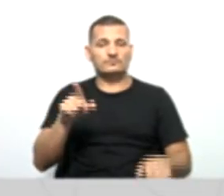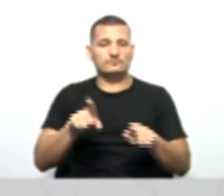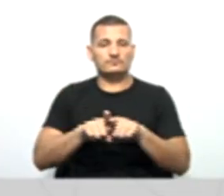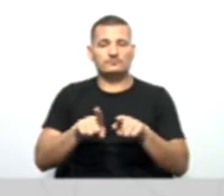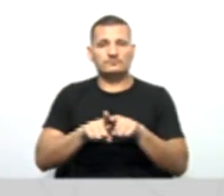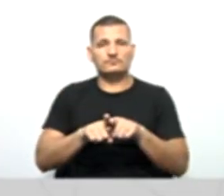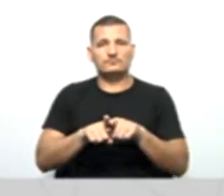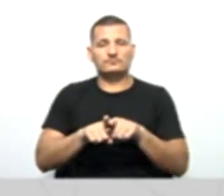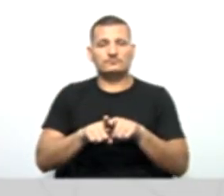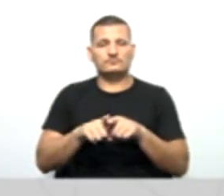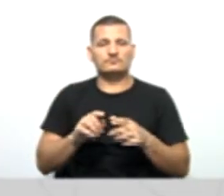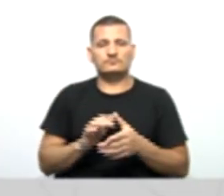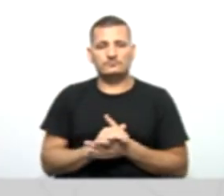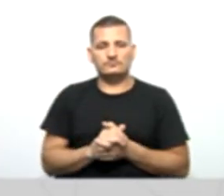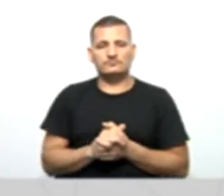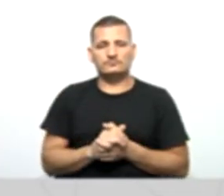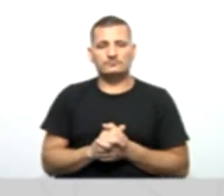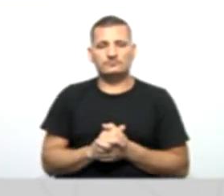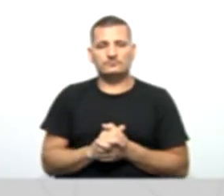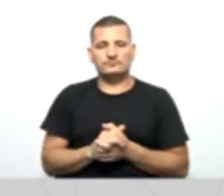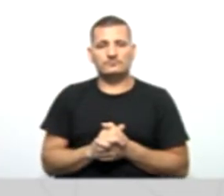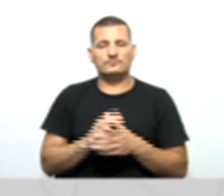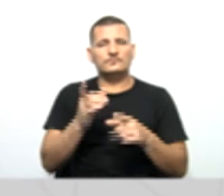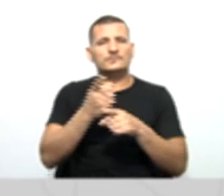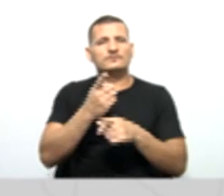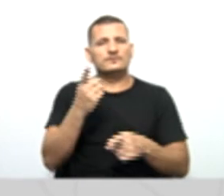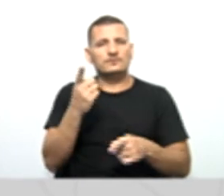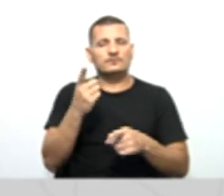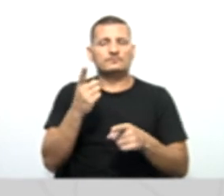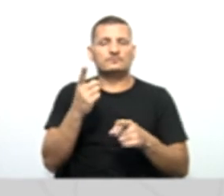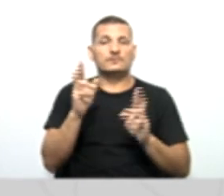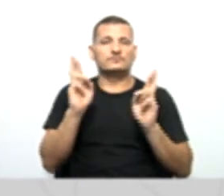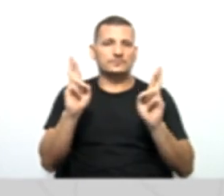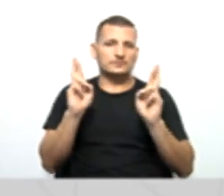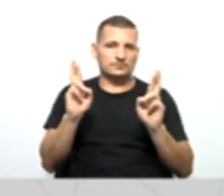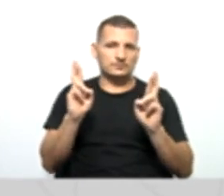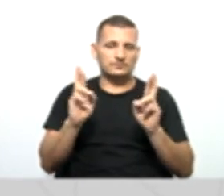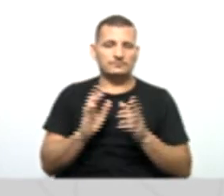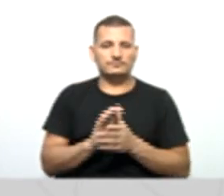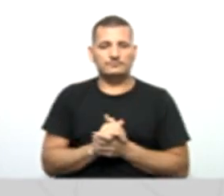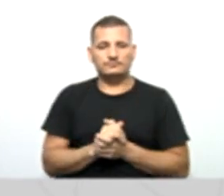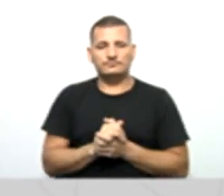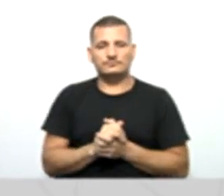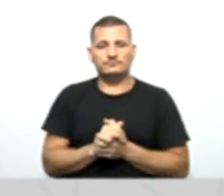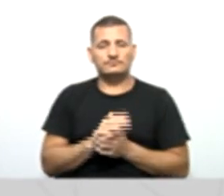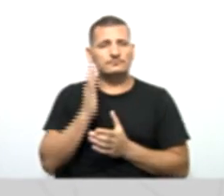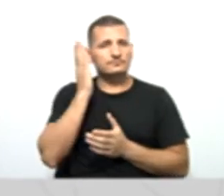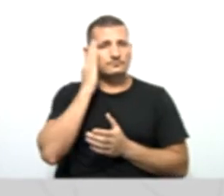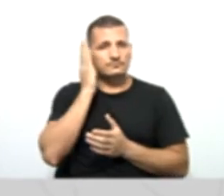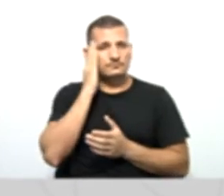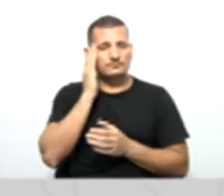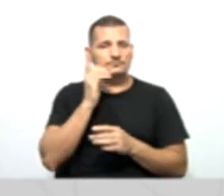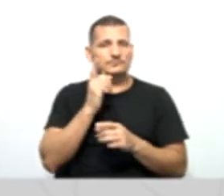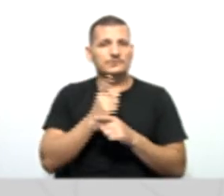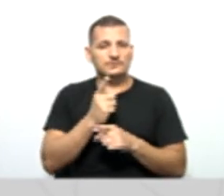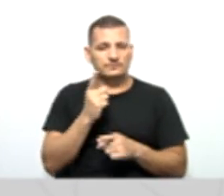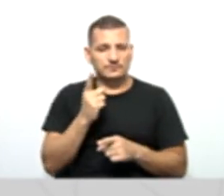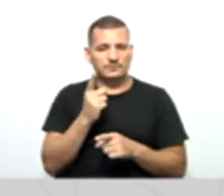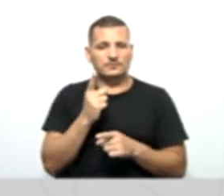tomar atenção, gente, é questão de identificar os responsáveis. Sabemos que identificaremos